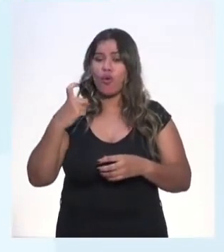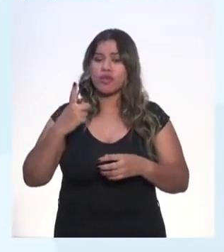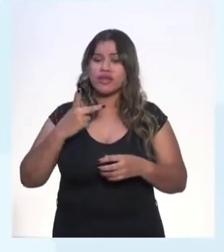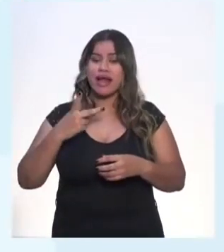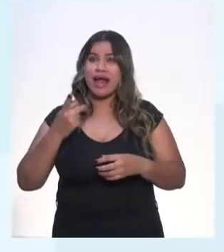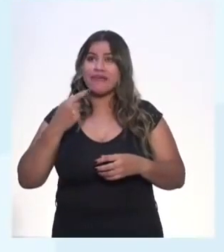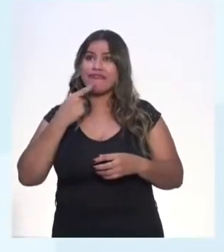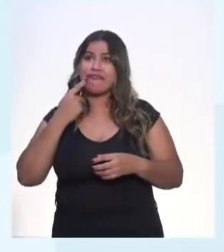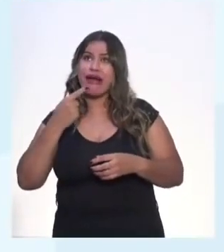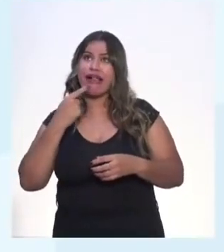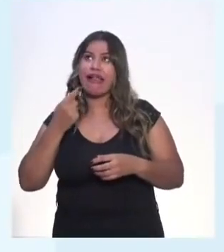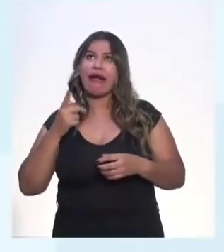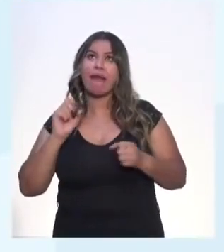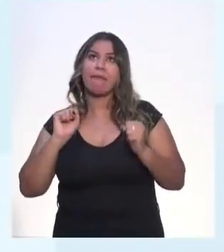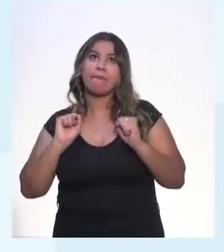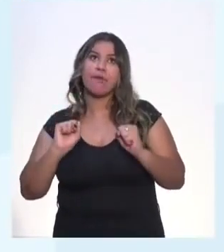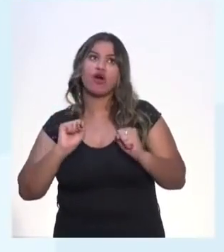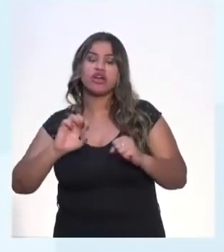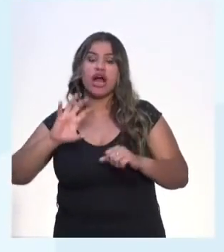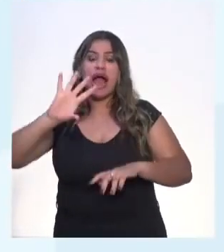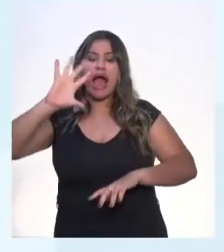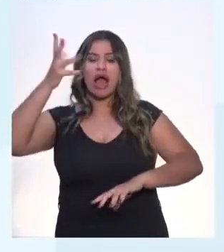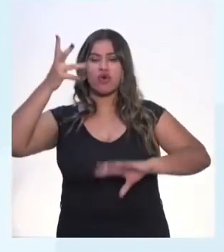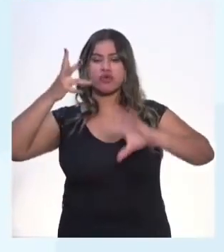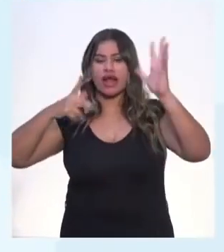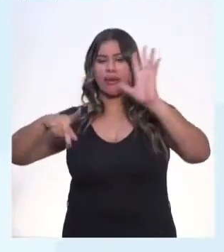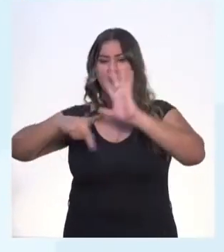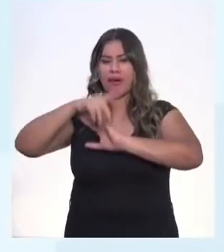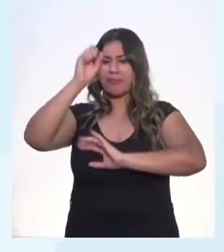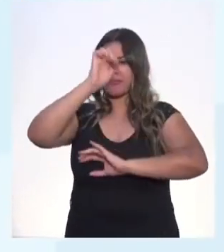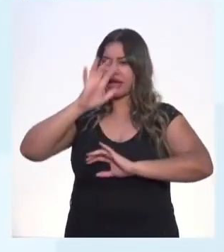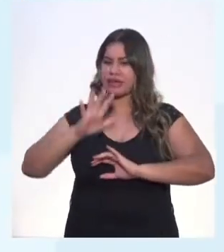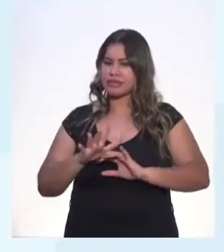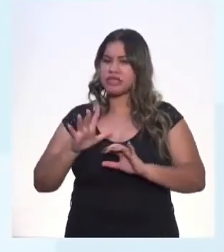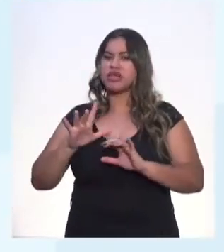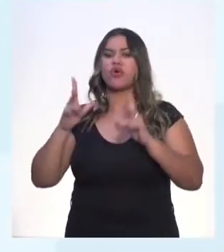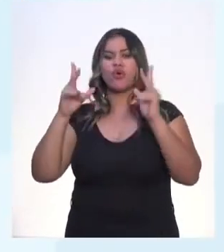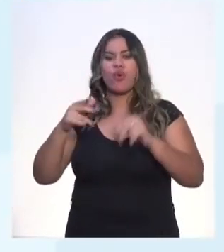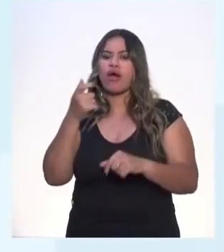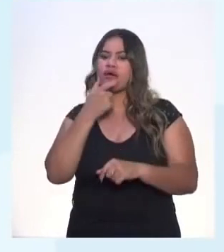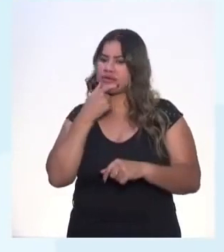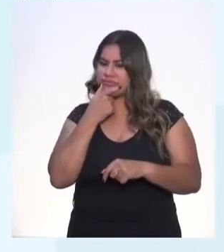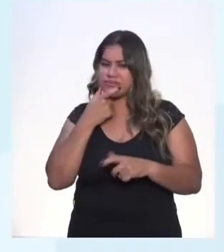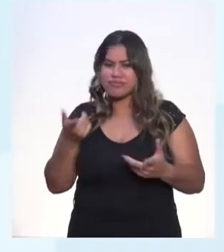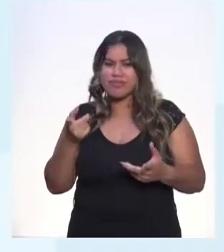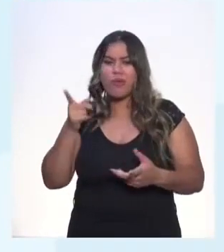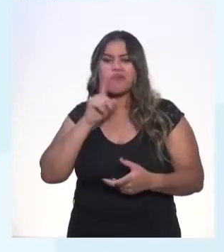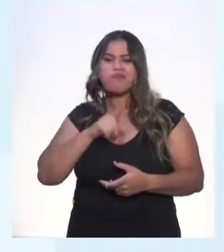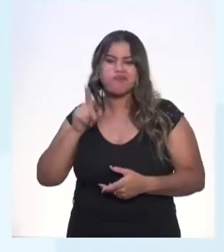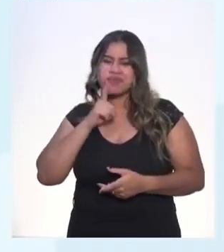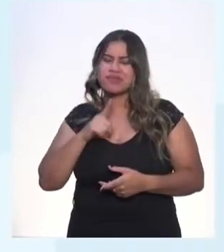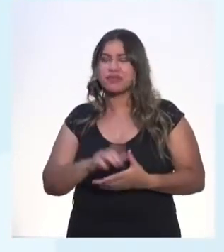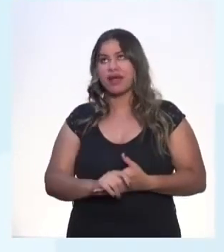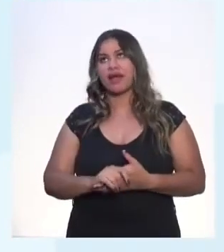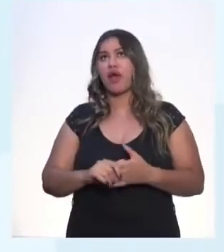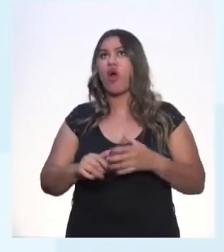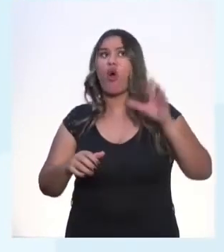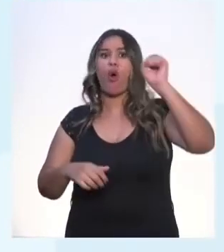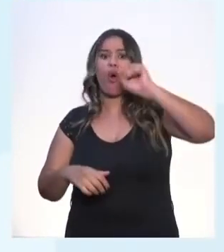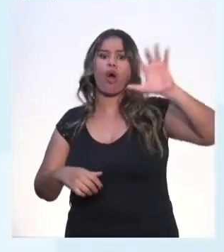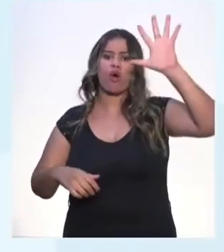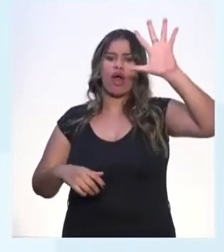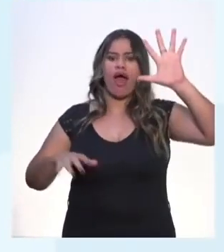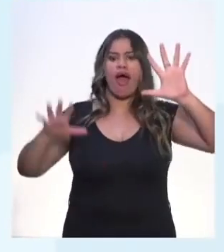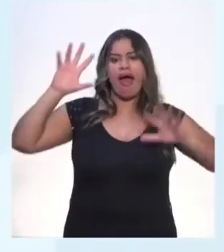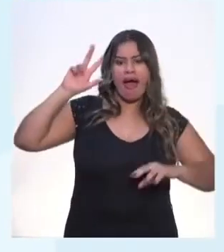dizer os acontecimentos brasileiros não são os mesmos acontecimentos que nos Estados Unidos, né? Que aconteceram, sei lá, na Europa,